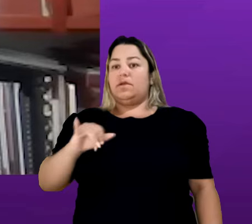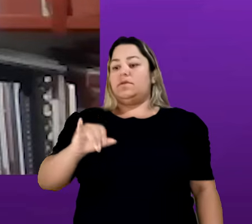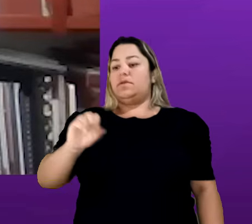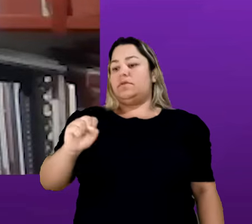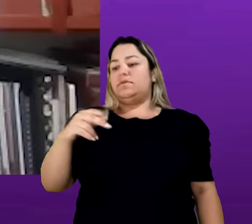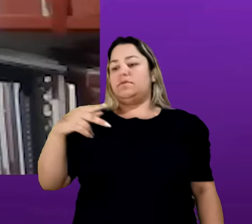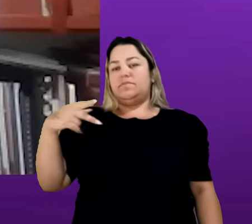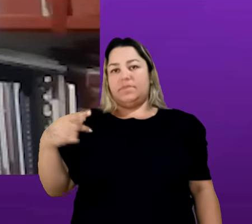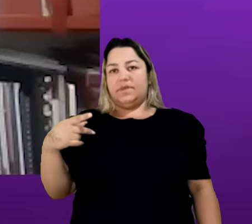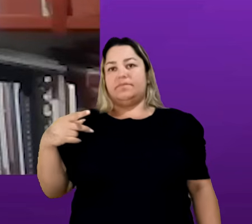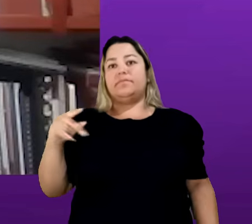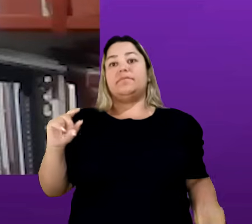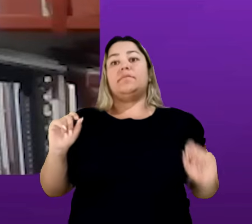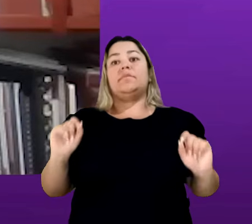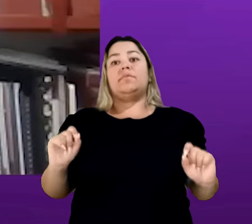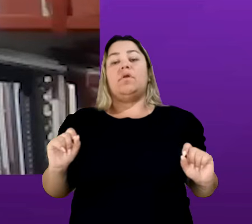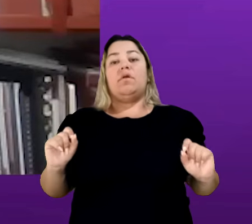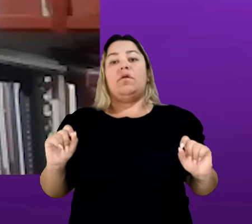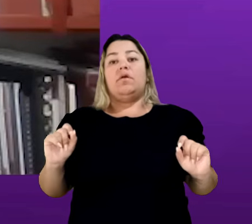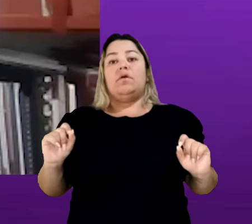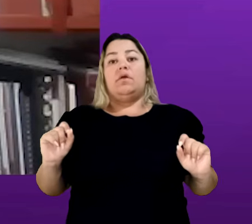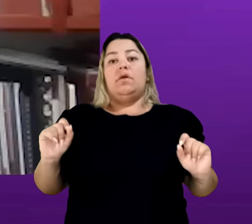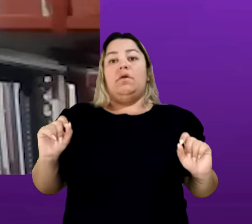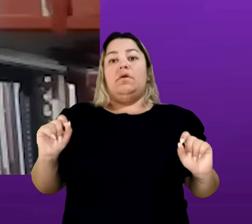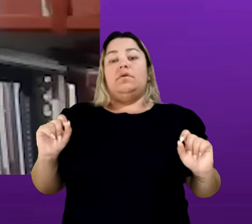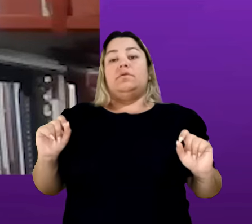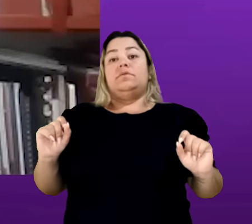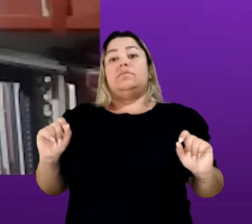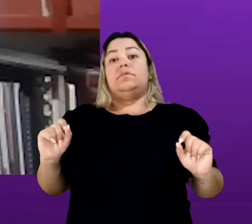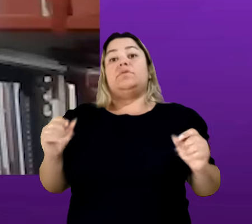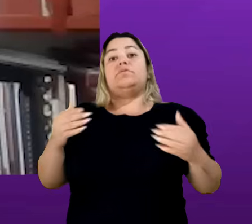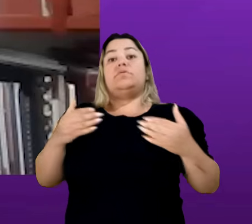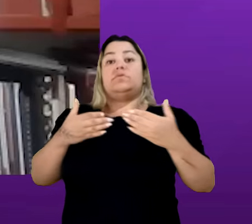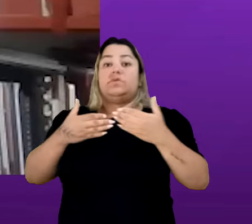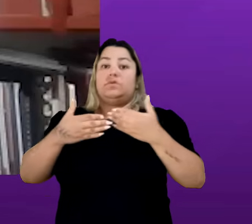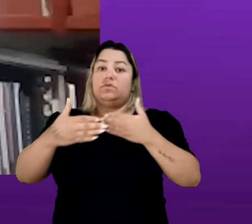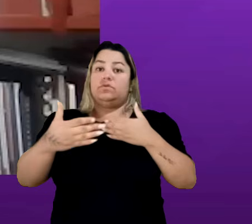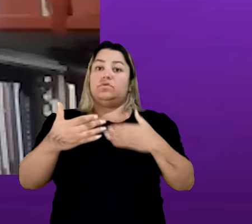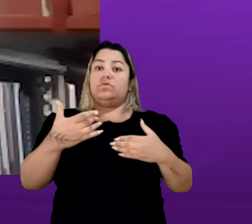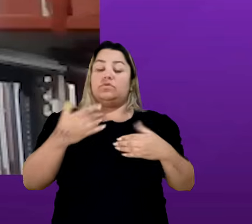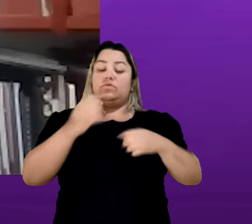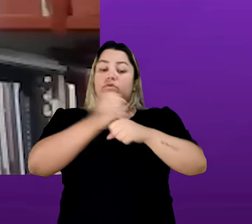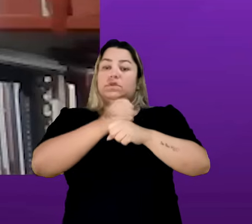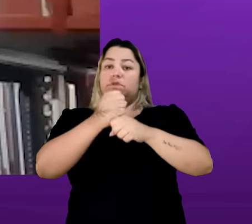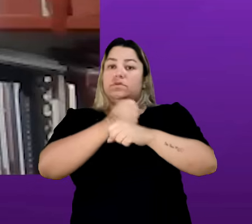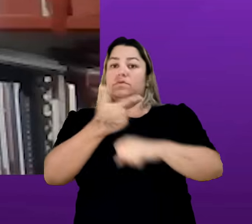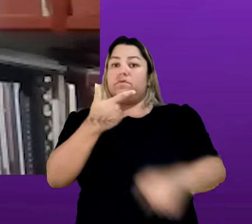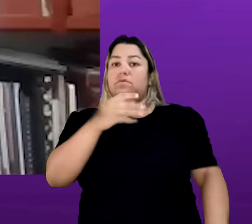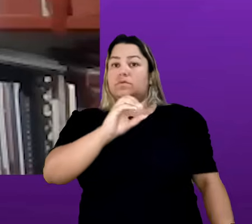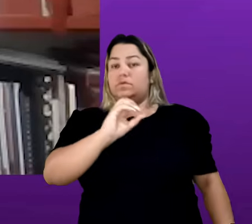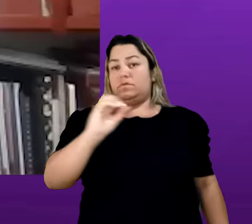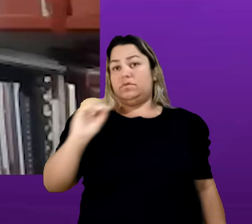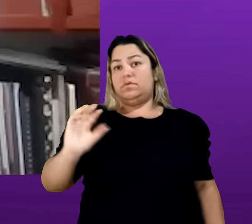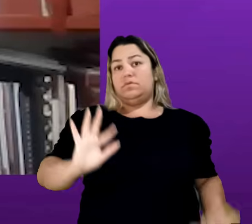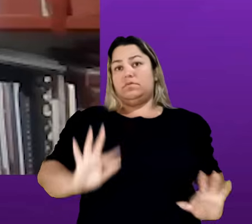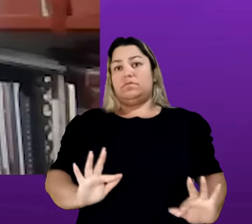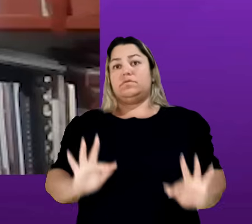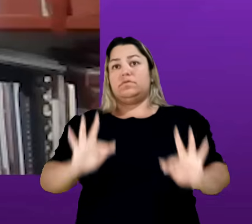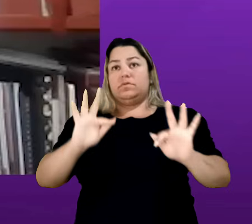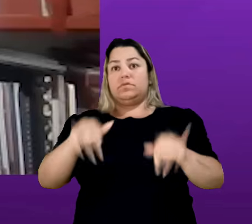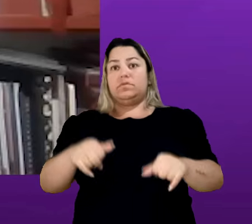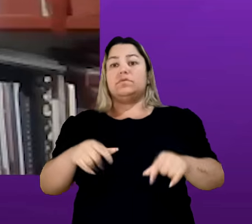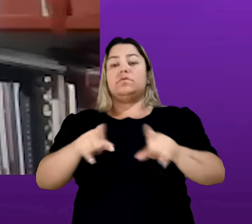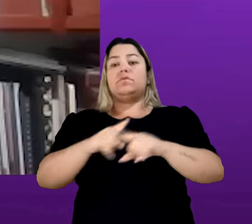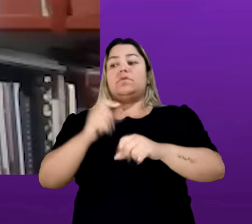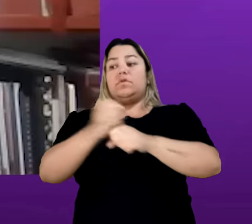momento, no início dos anos 2000, no final dos anos 90 para os anos